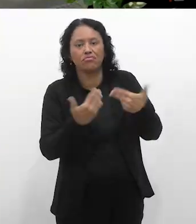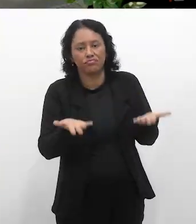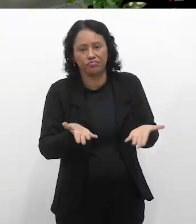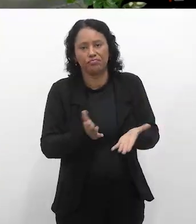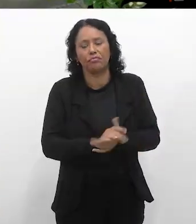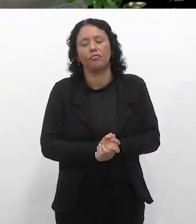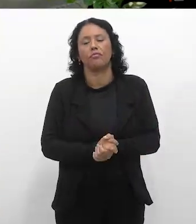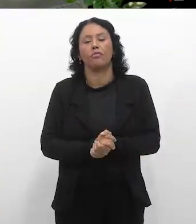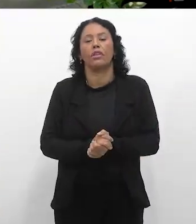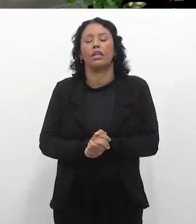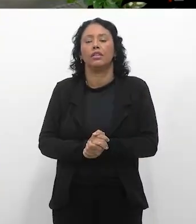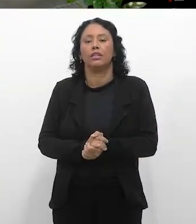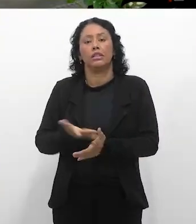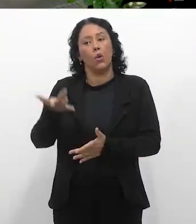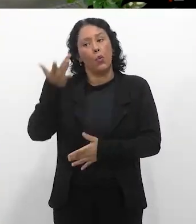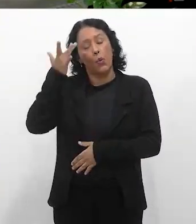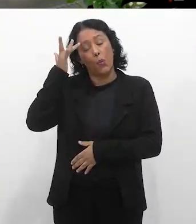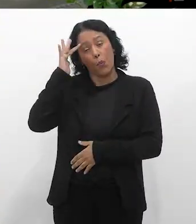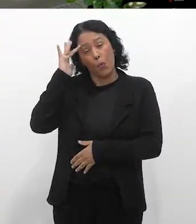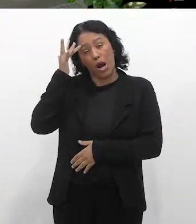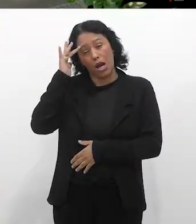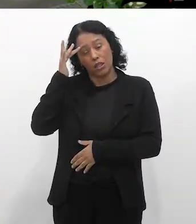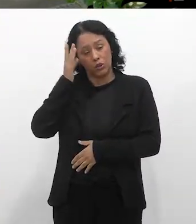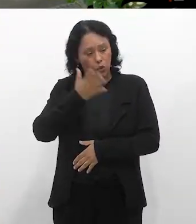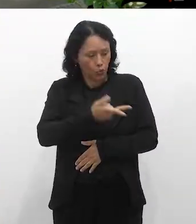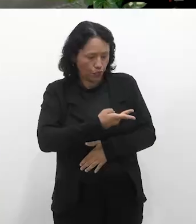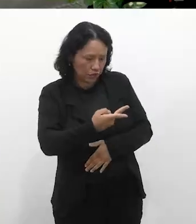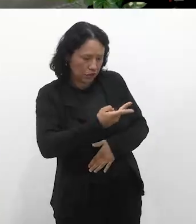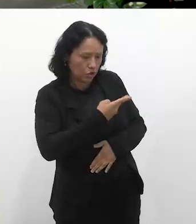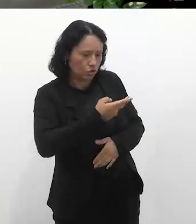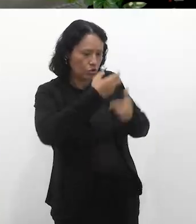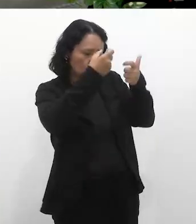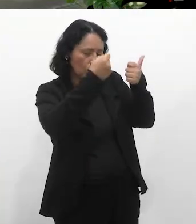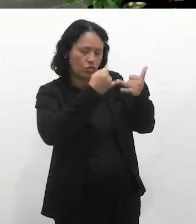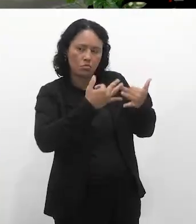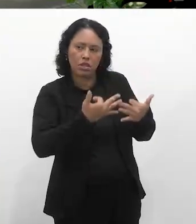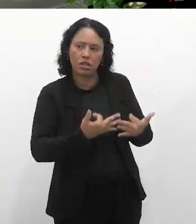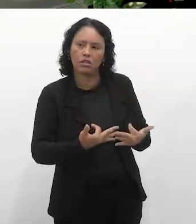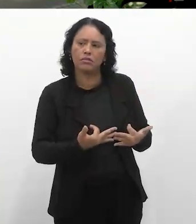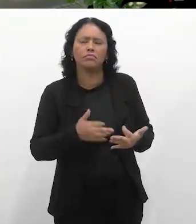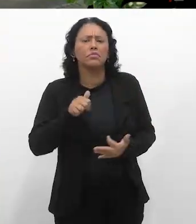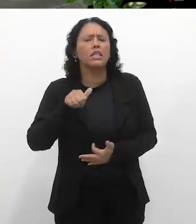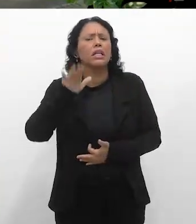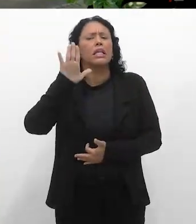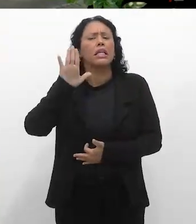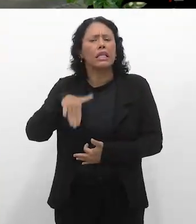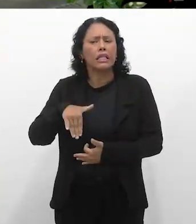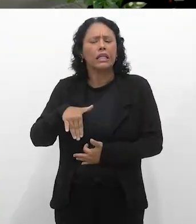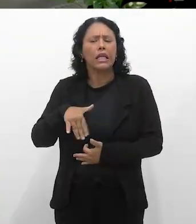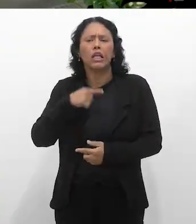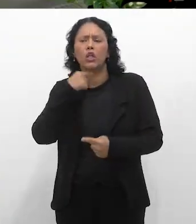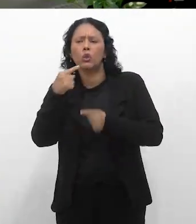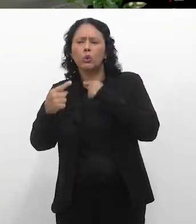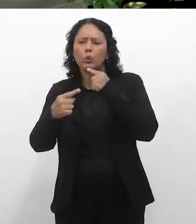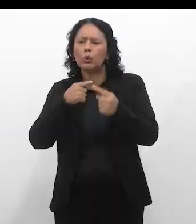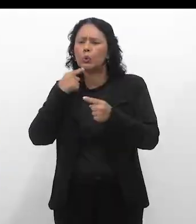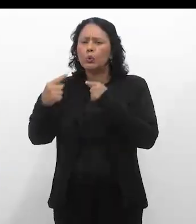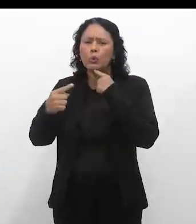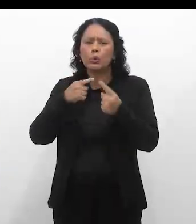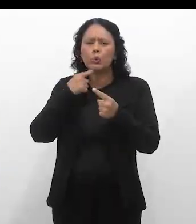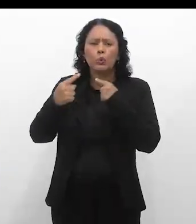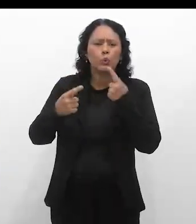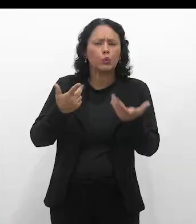essa questão... então, eu acho, com tudo que vocês estão falando, que quem tem qualquer dúvida, quem